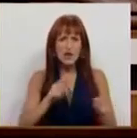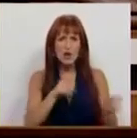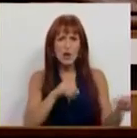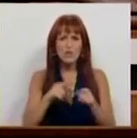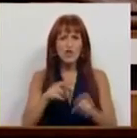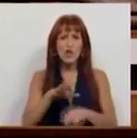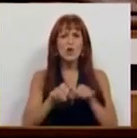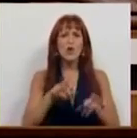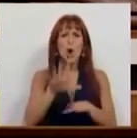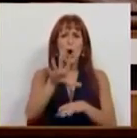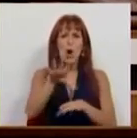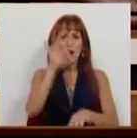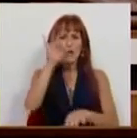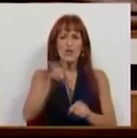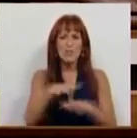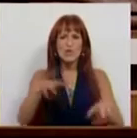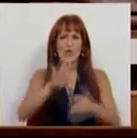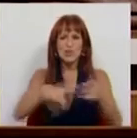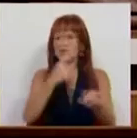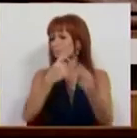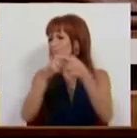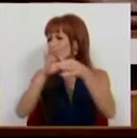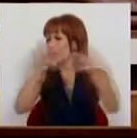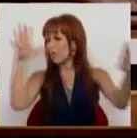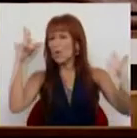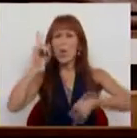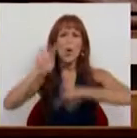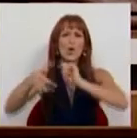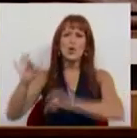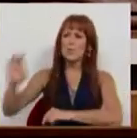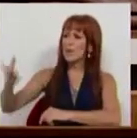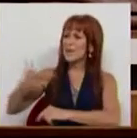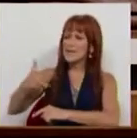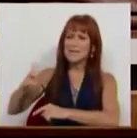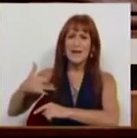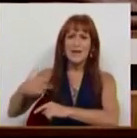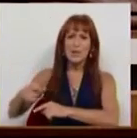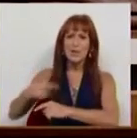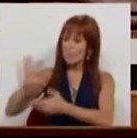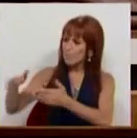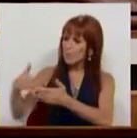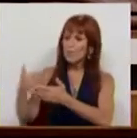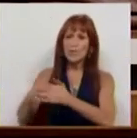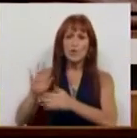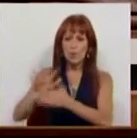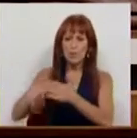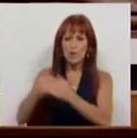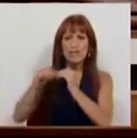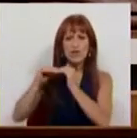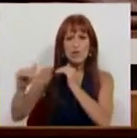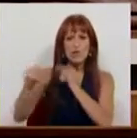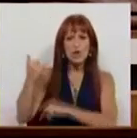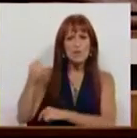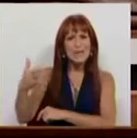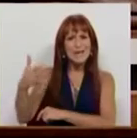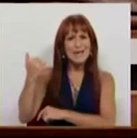essas grandes opções do plano, são a contradição com aquilo que o PSD e o CDS propunham no Programa de Estabilidade